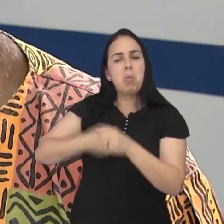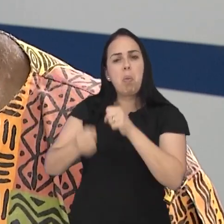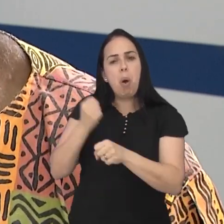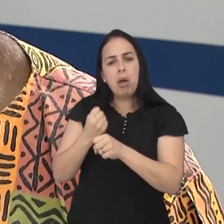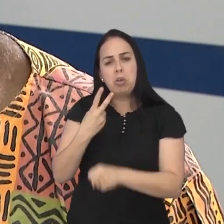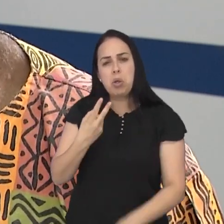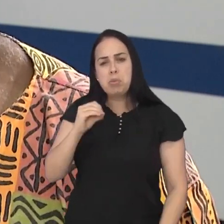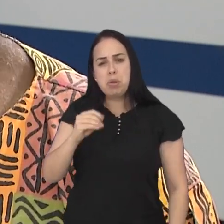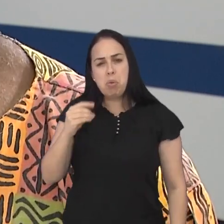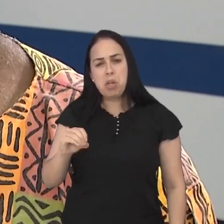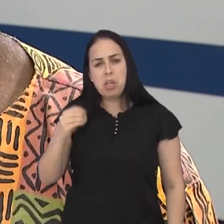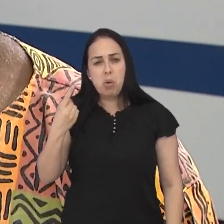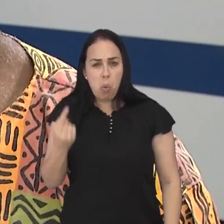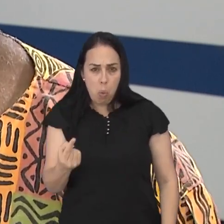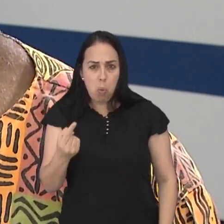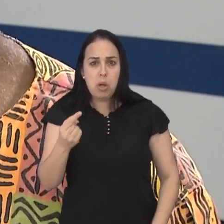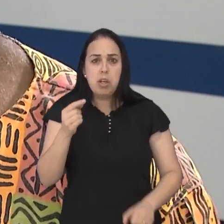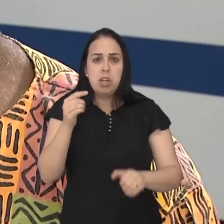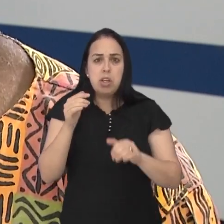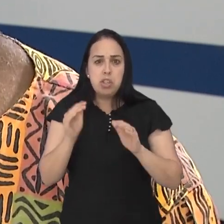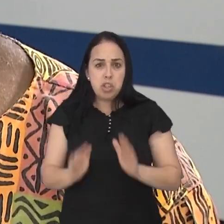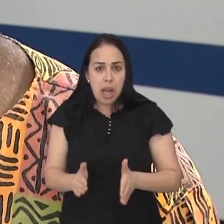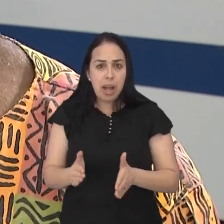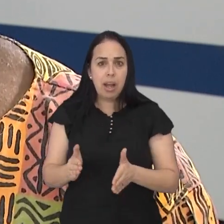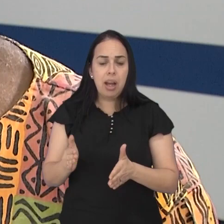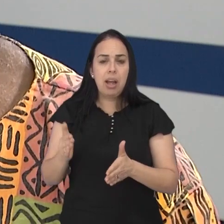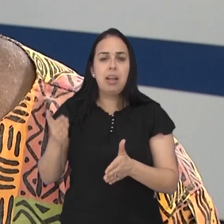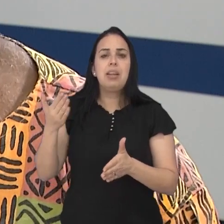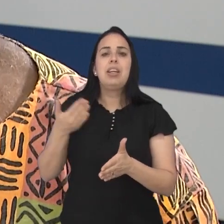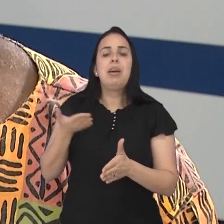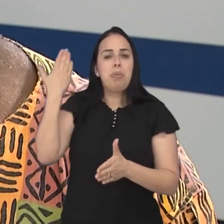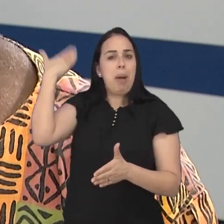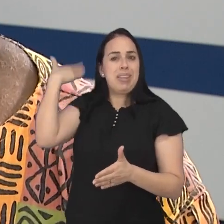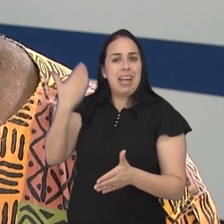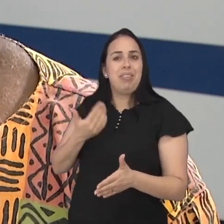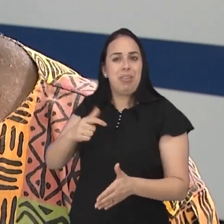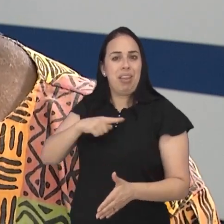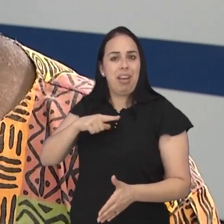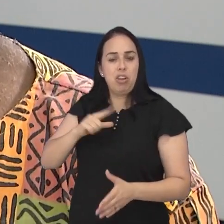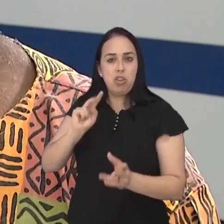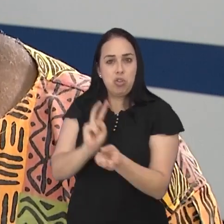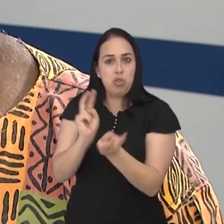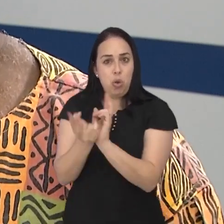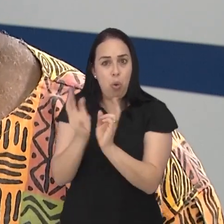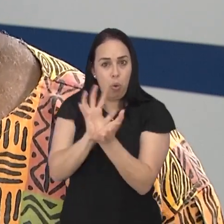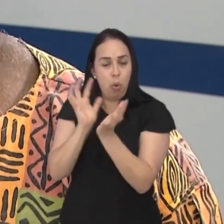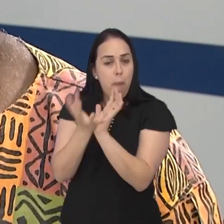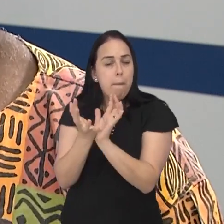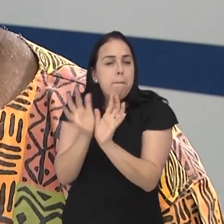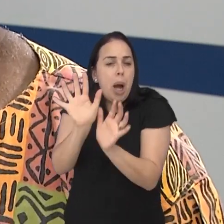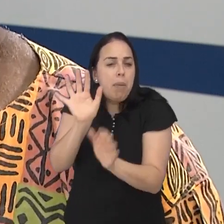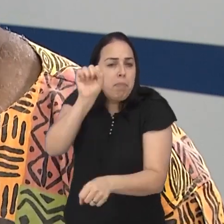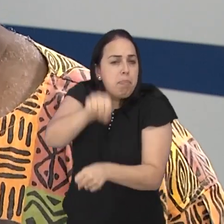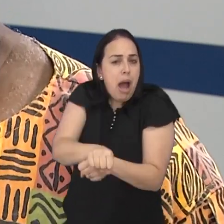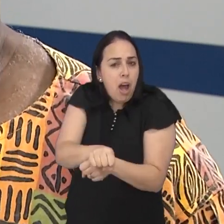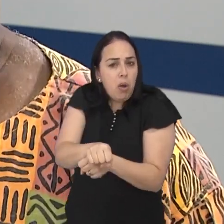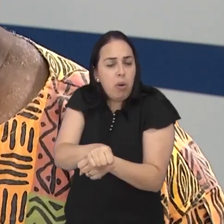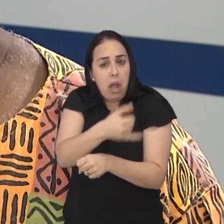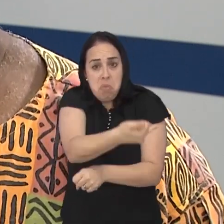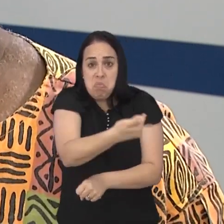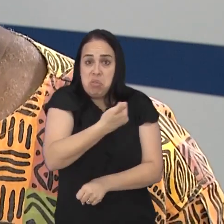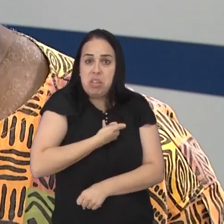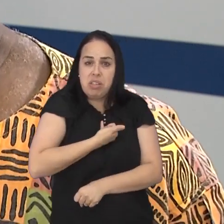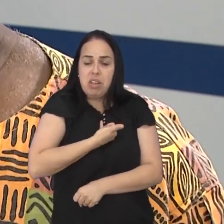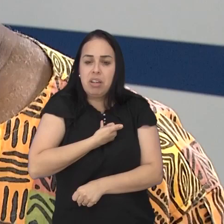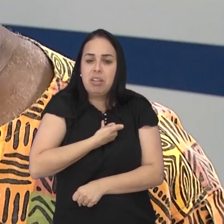em 2001, estava já há 60 anos que estava adormecido, né? Aí ela falou assim,